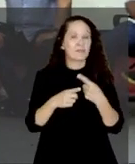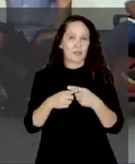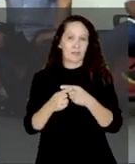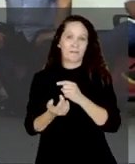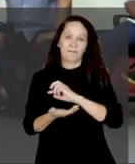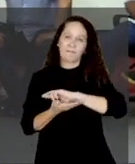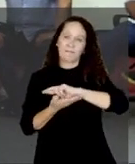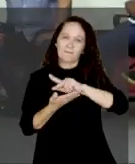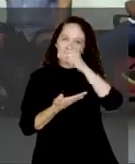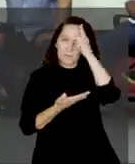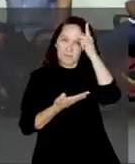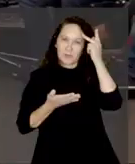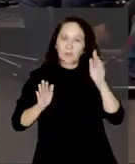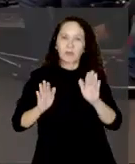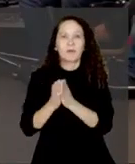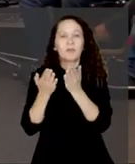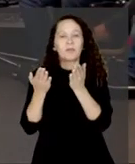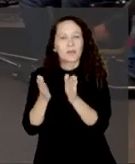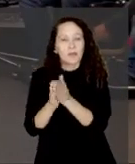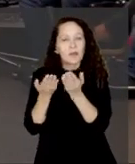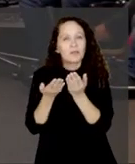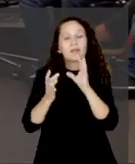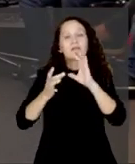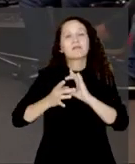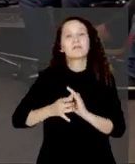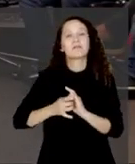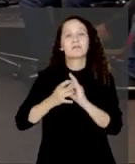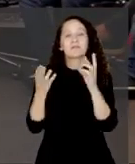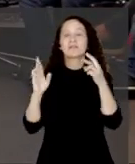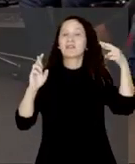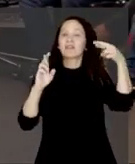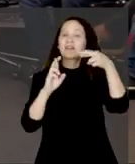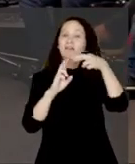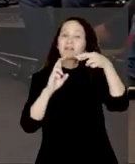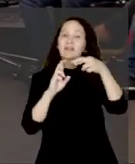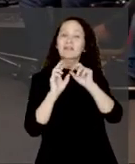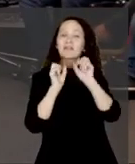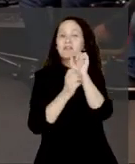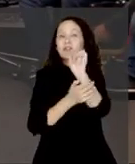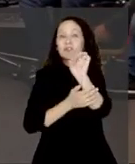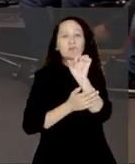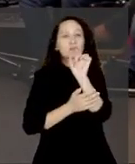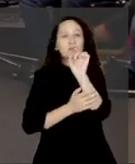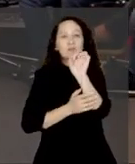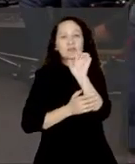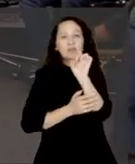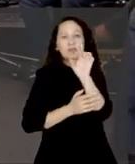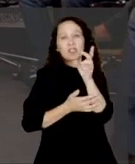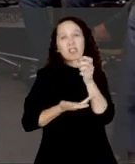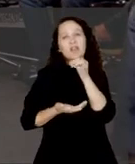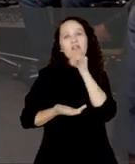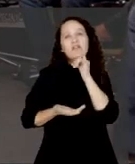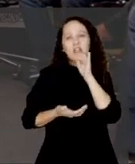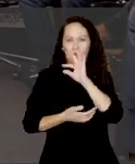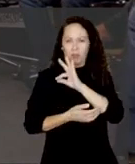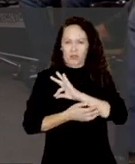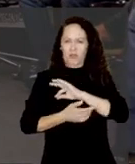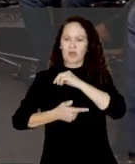o Estado mandar a polícia bater num patrão que se nega a dar um aumento de